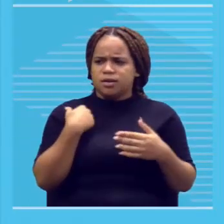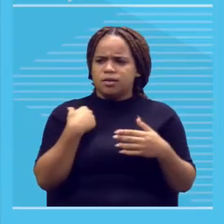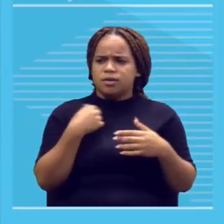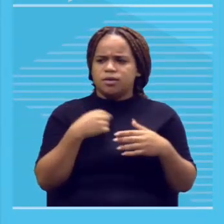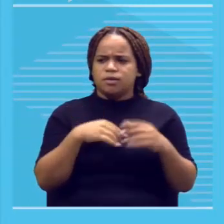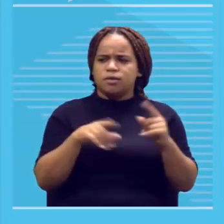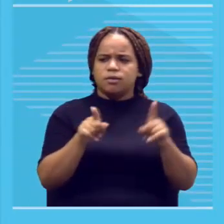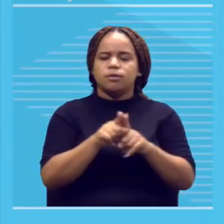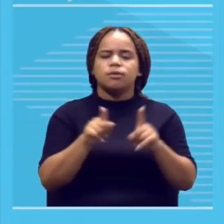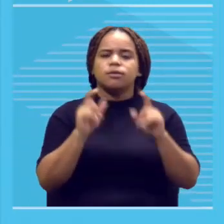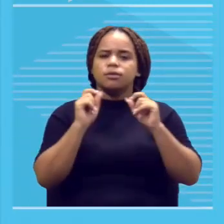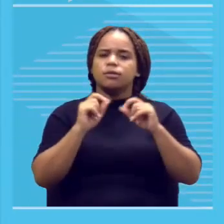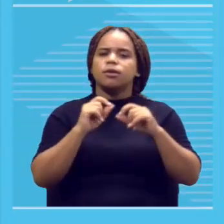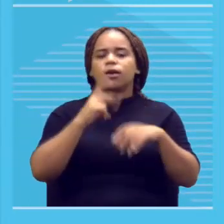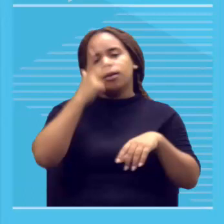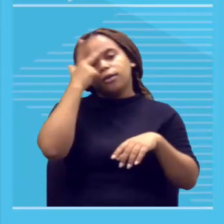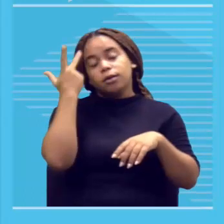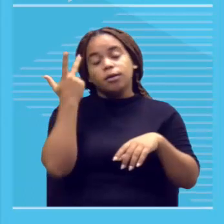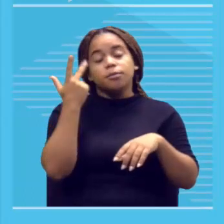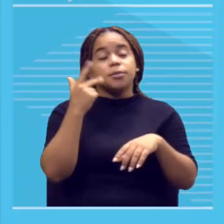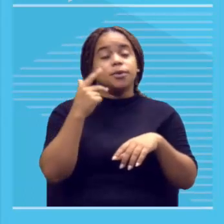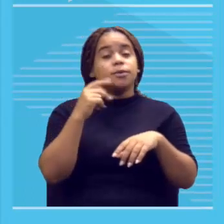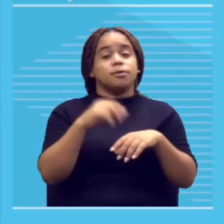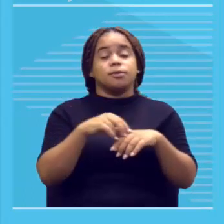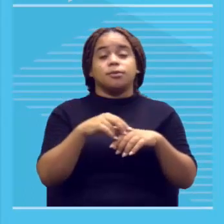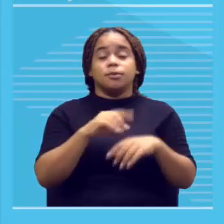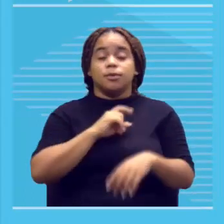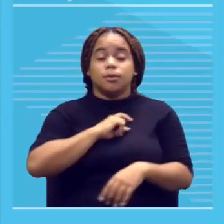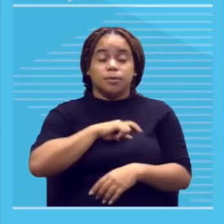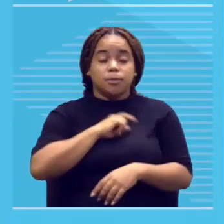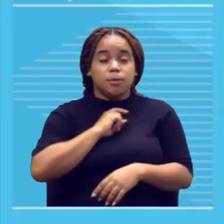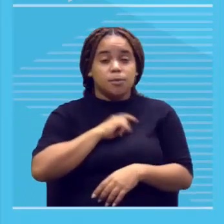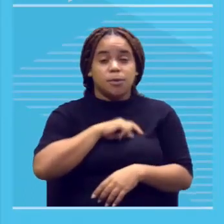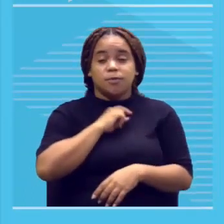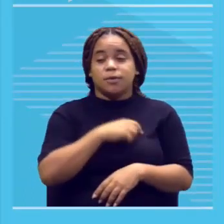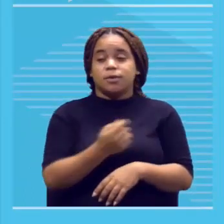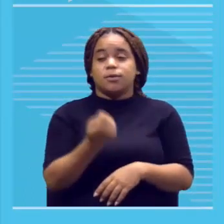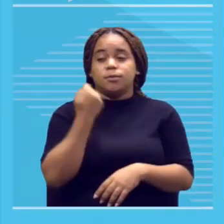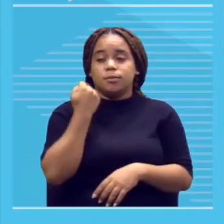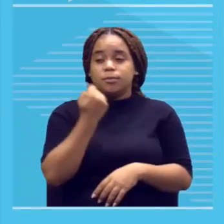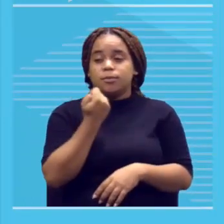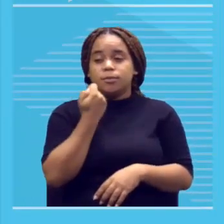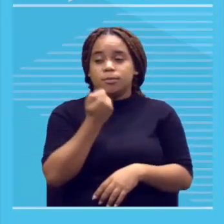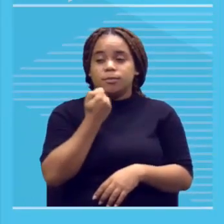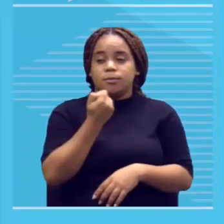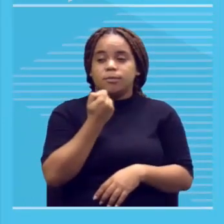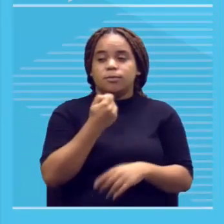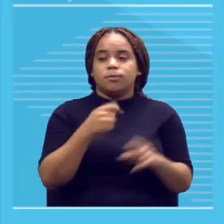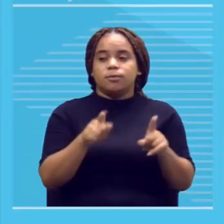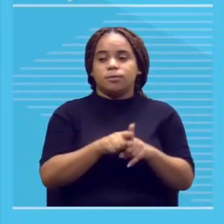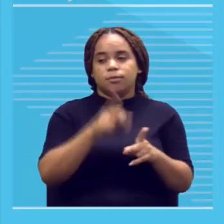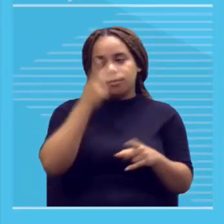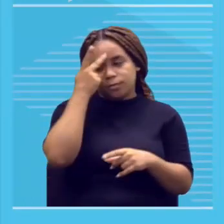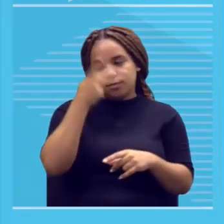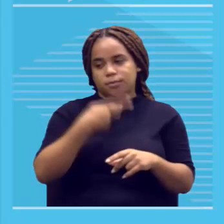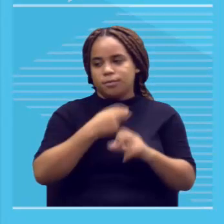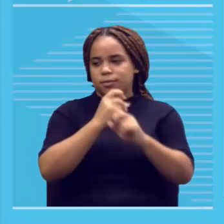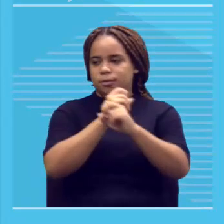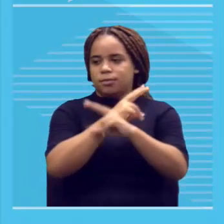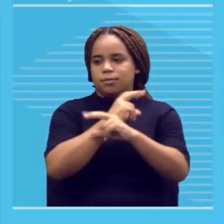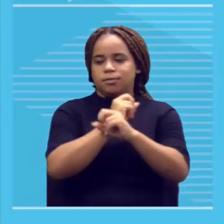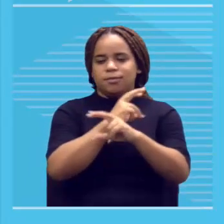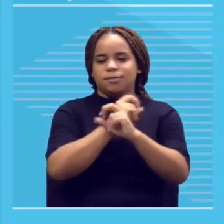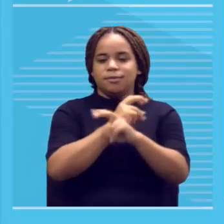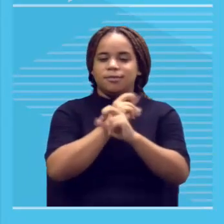mesquinho canalha espírito ruim tóxico e